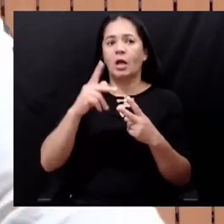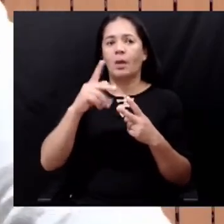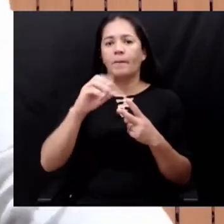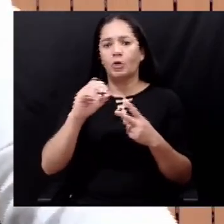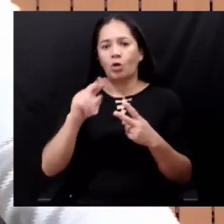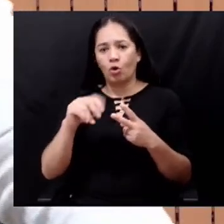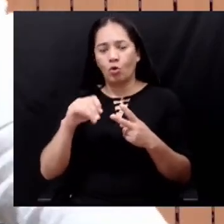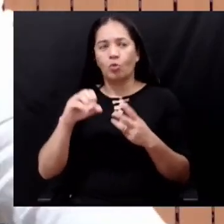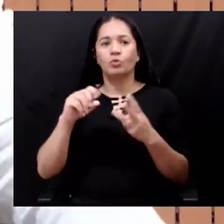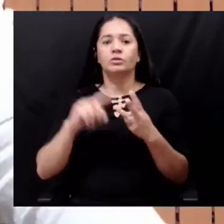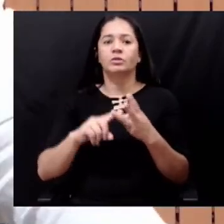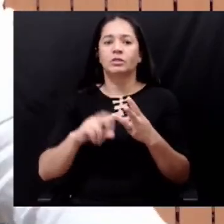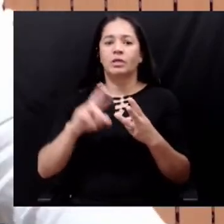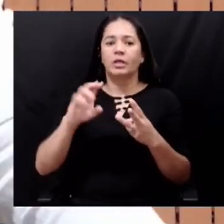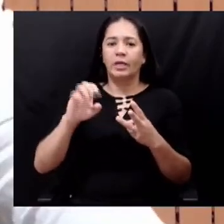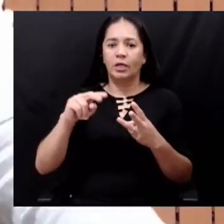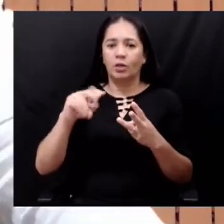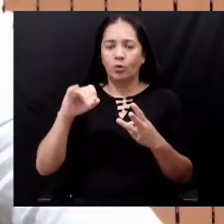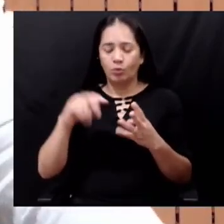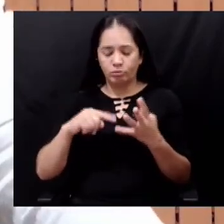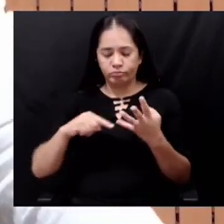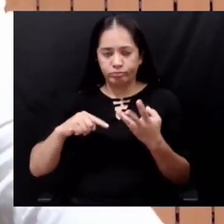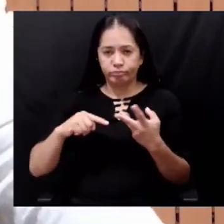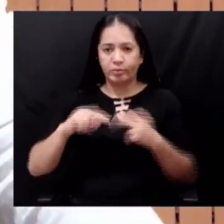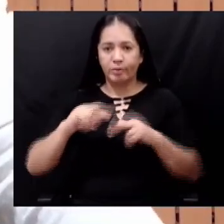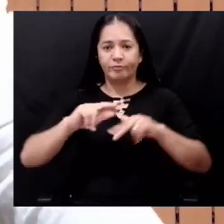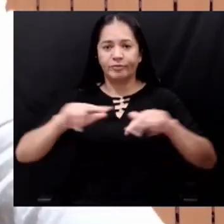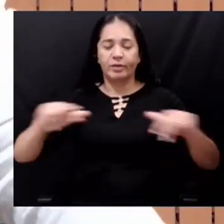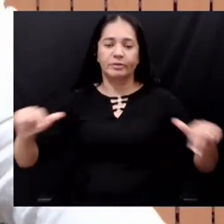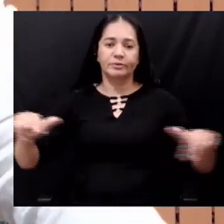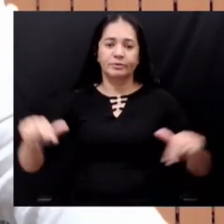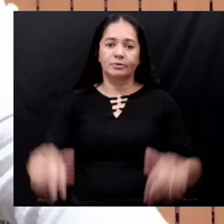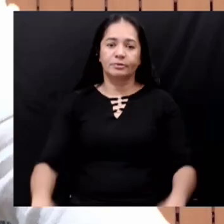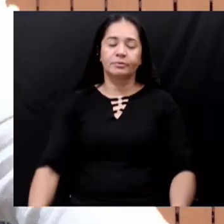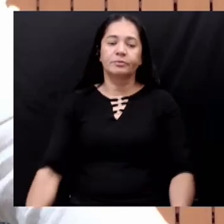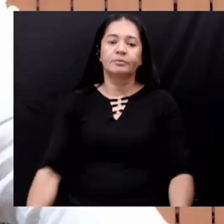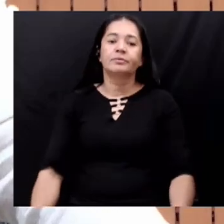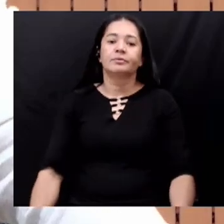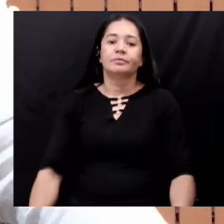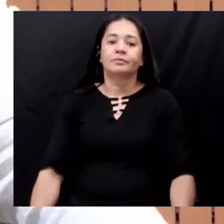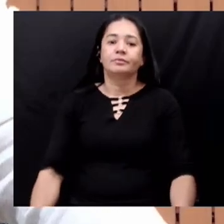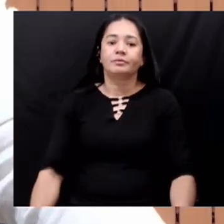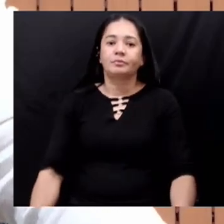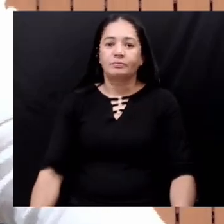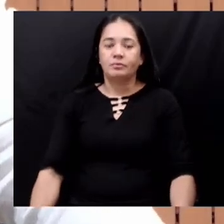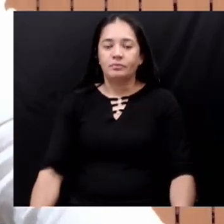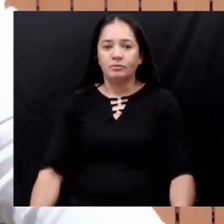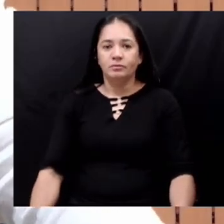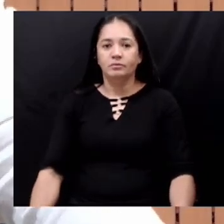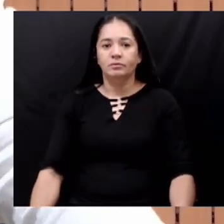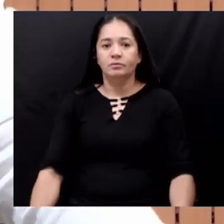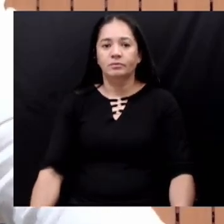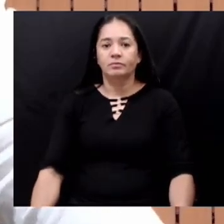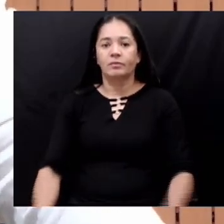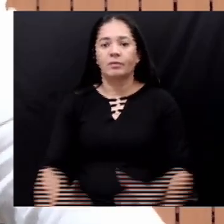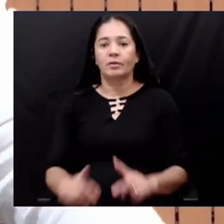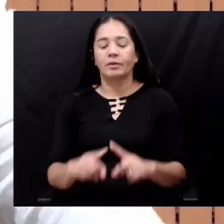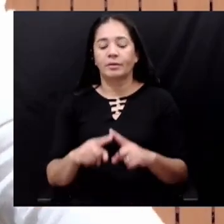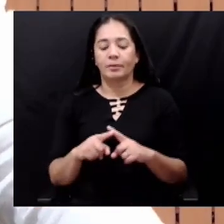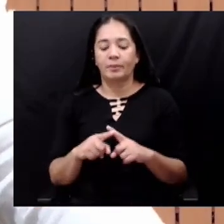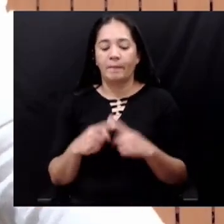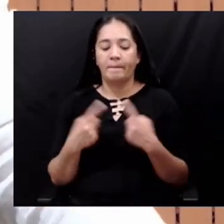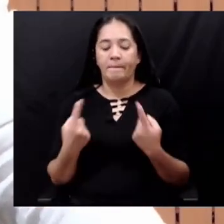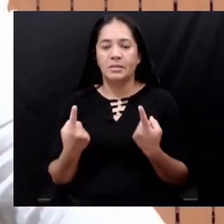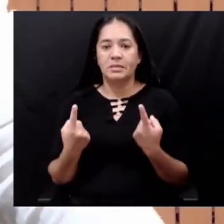Reúne, né, e por aí vai. É verdade. Entretanto, como se fosse uma